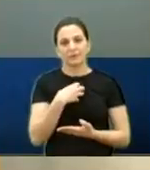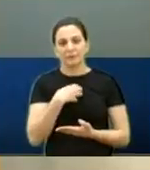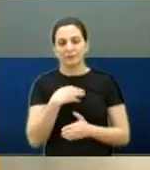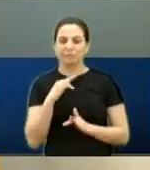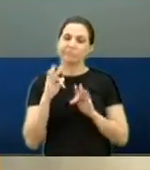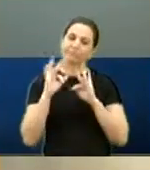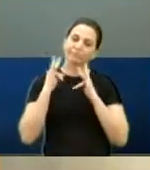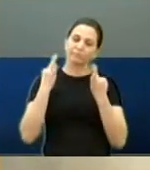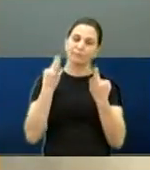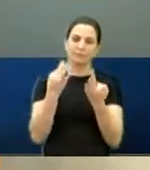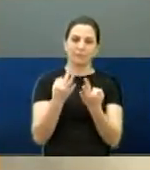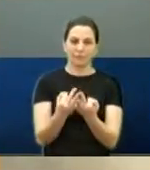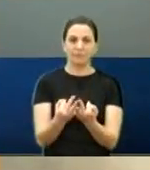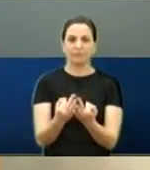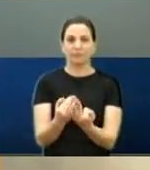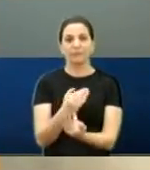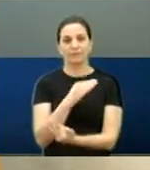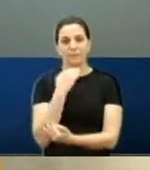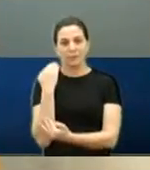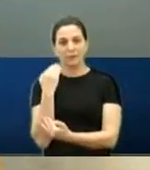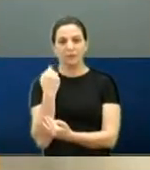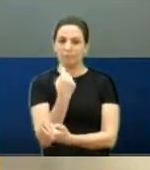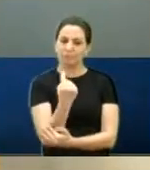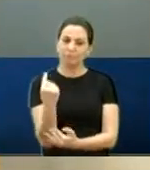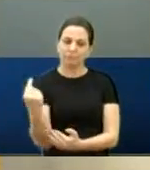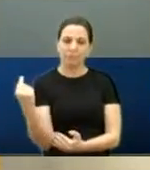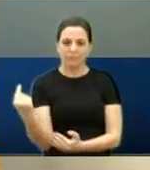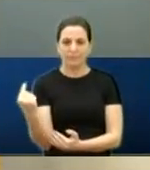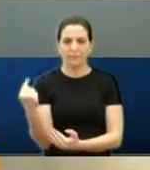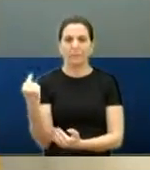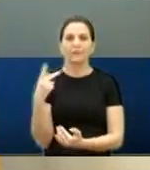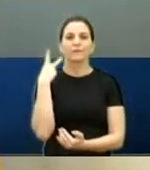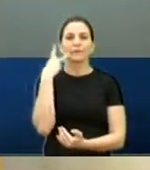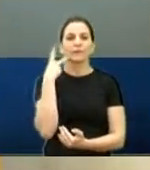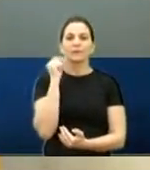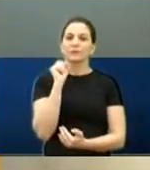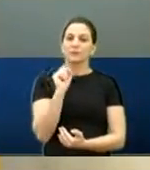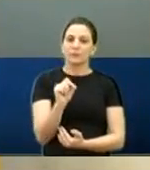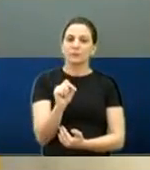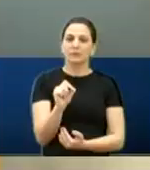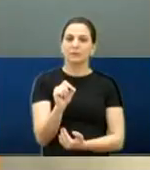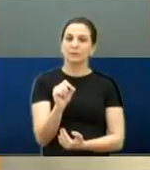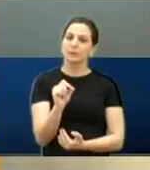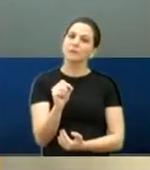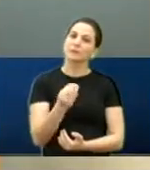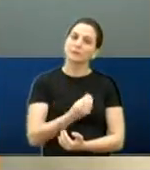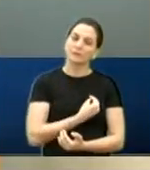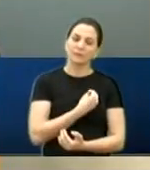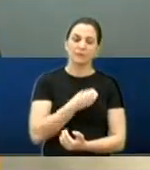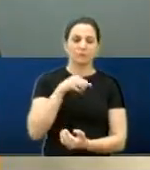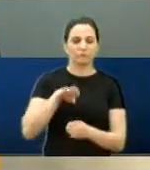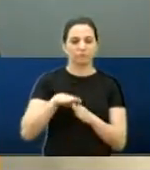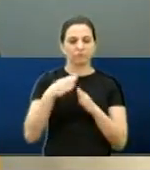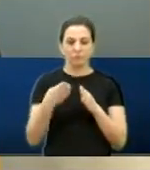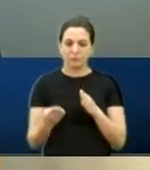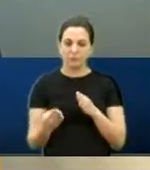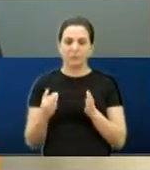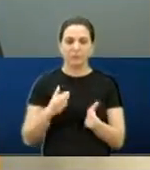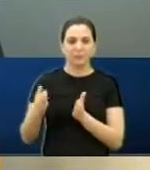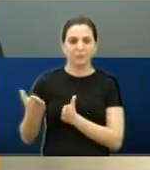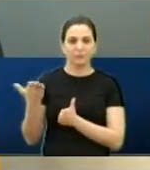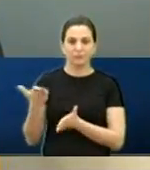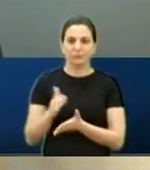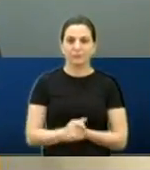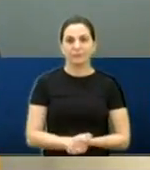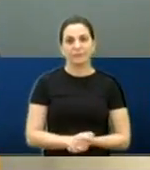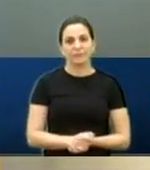família enlutada e todos os demais que vereadores que estiveram aqui com ele é chato